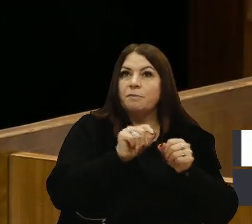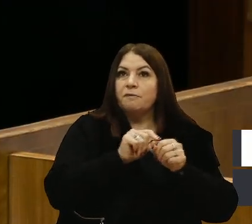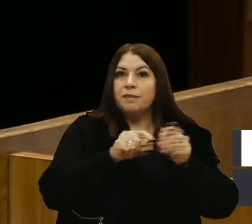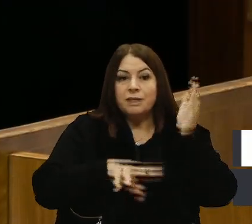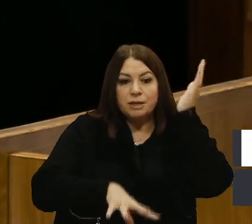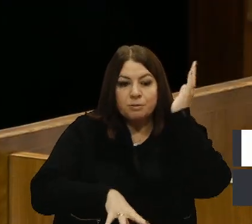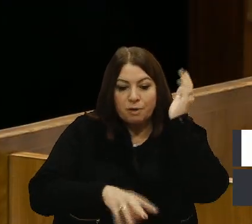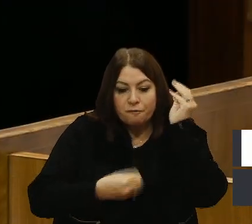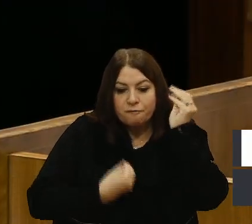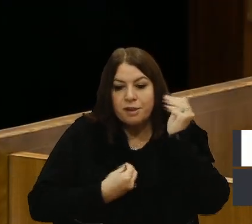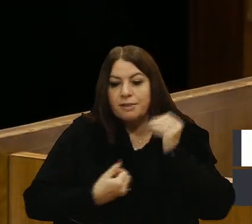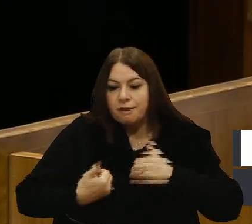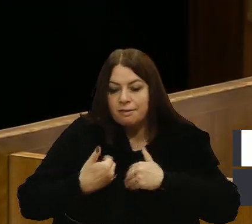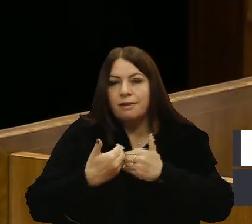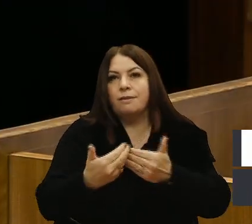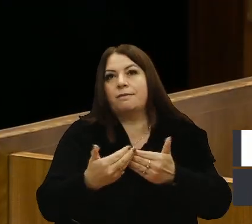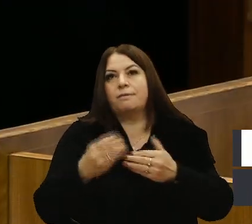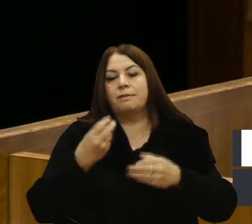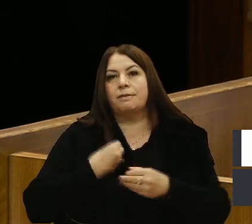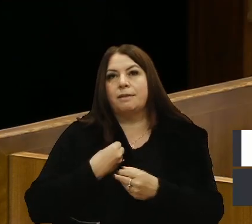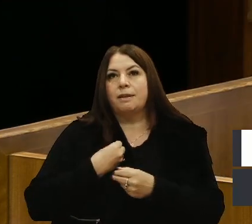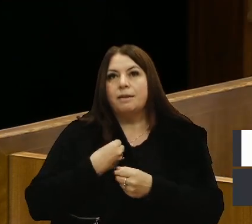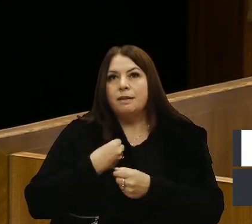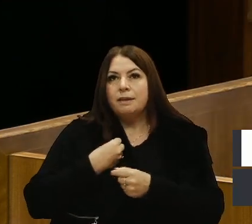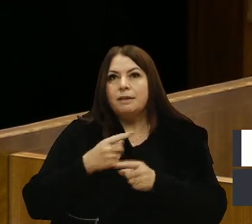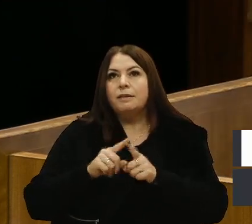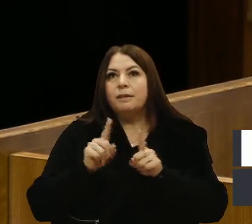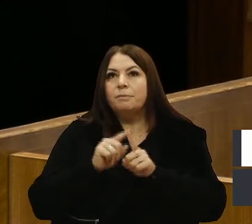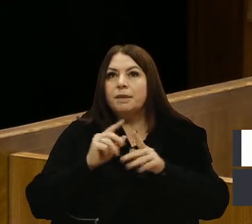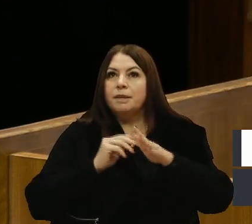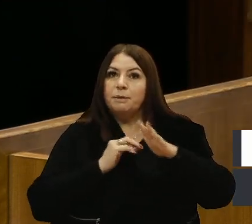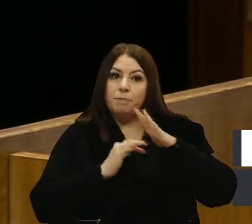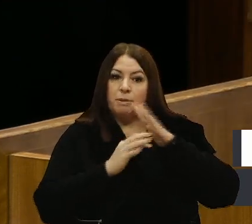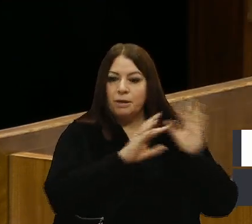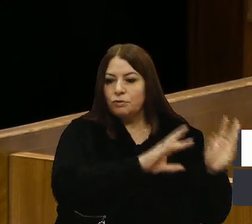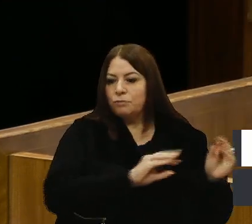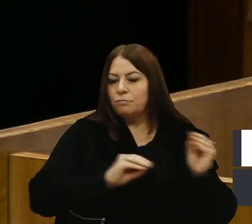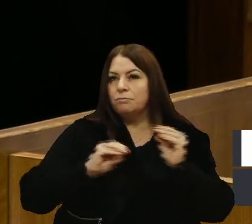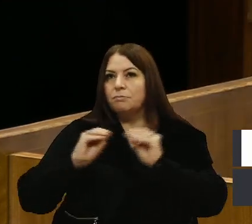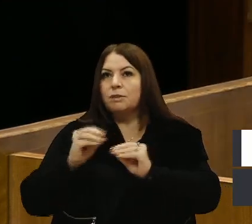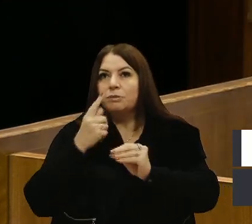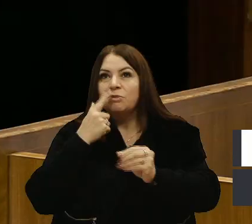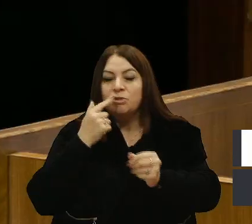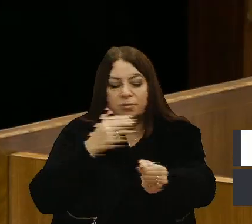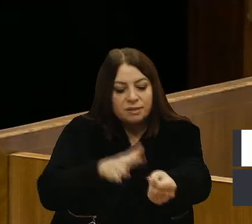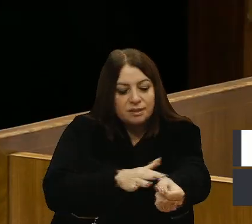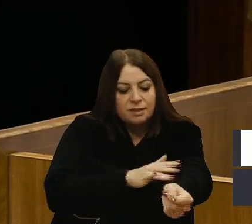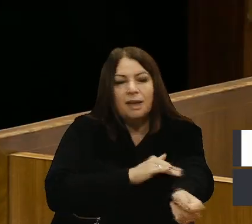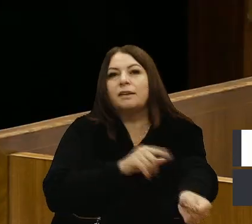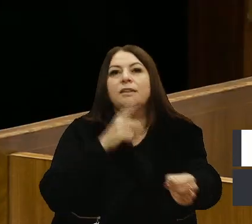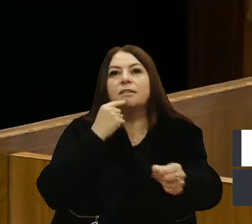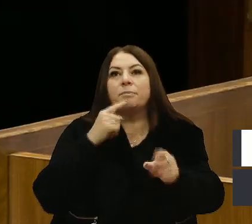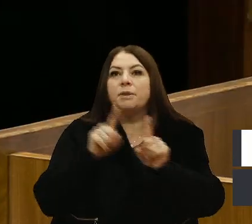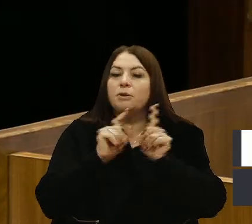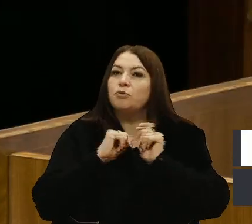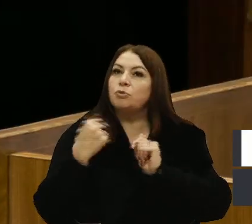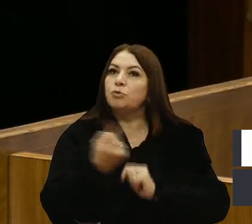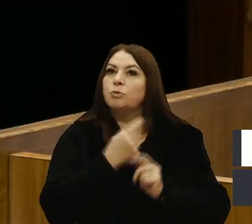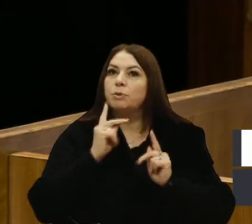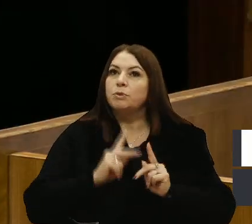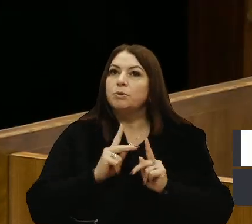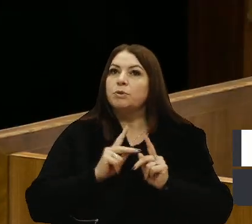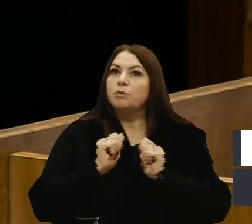aqui. Migrar está no meu sangue e de tantos outros que fazem parte desta casa hoje e de quem nos assiste. E estar